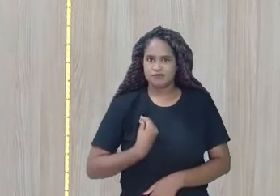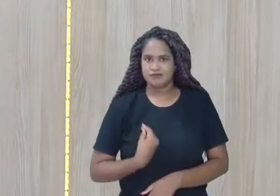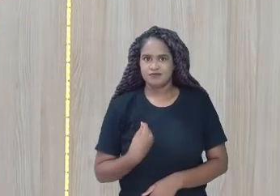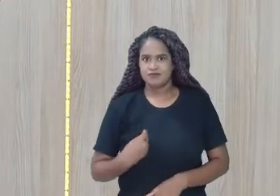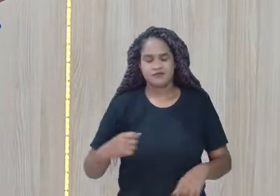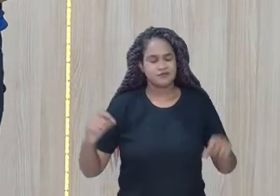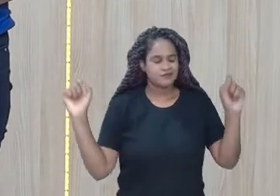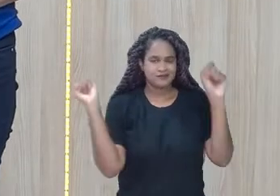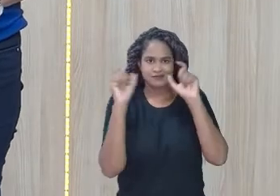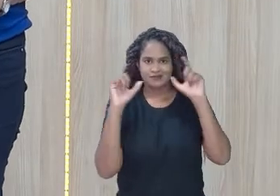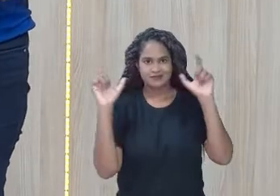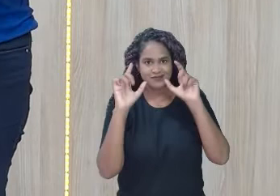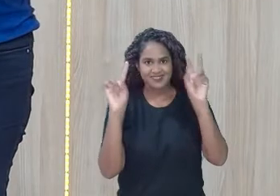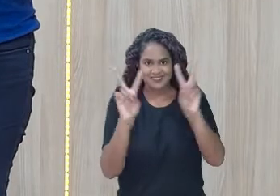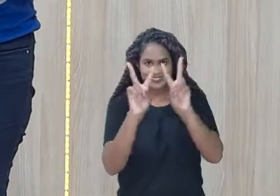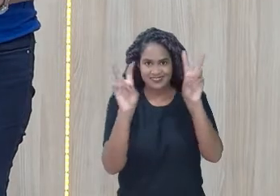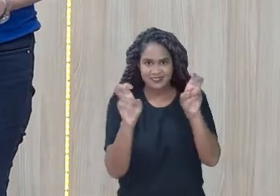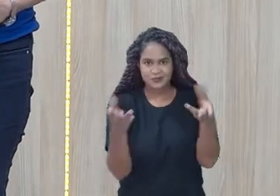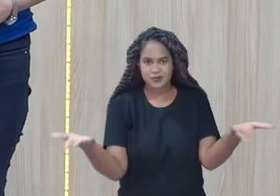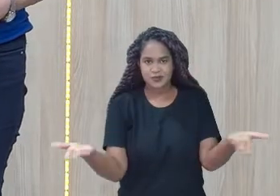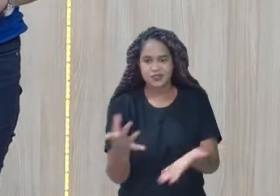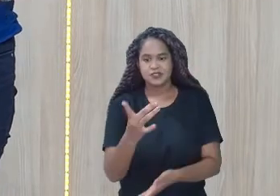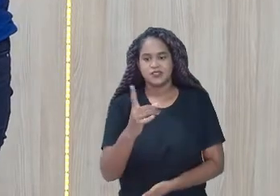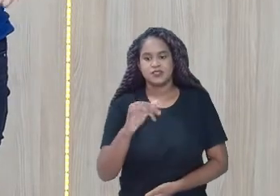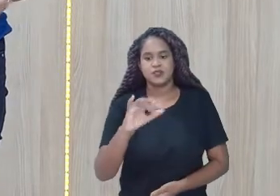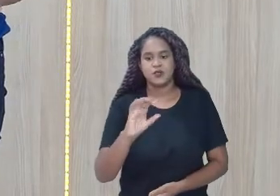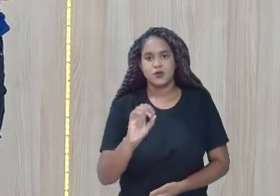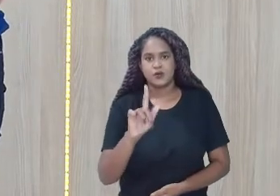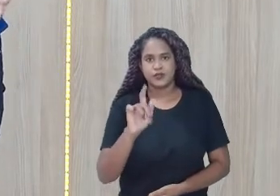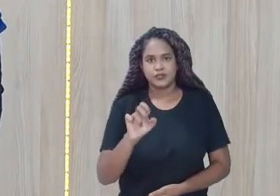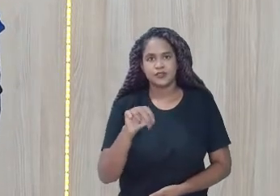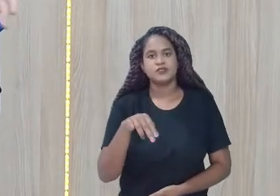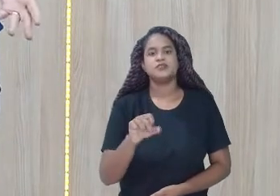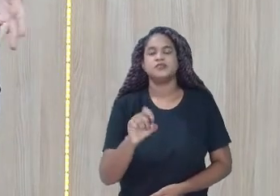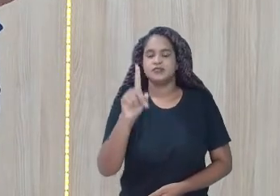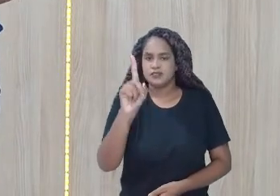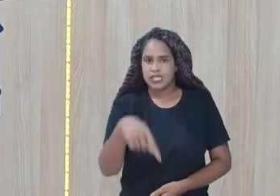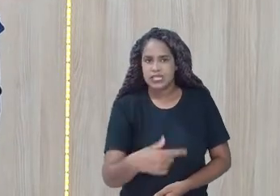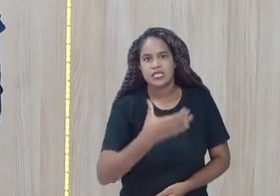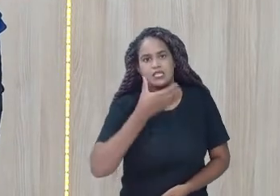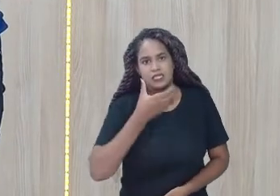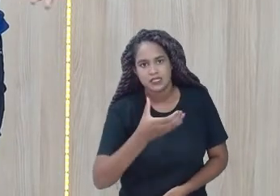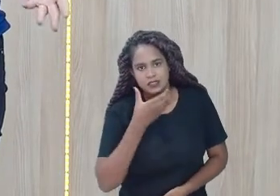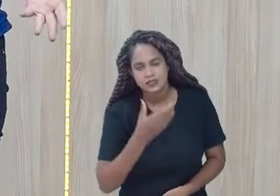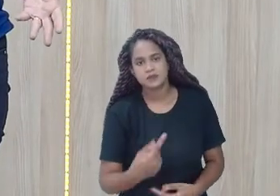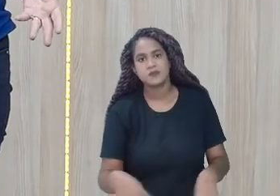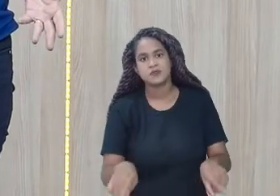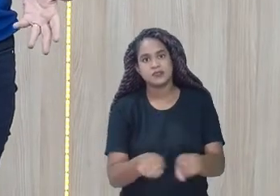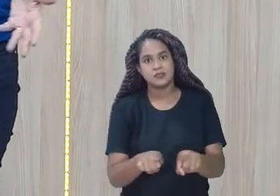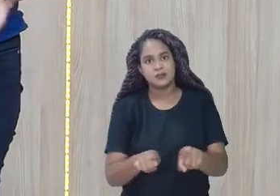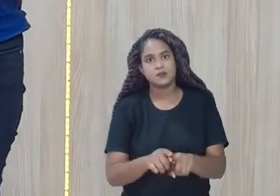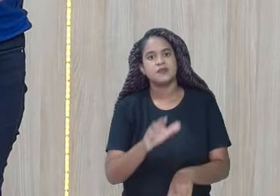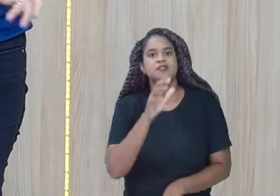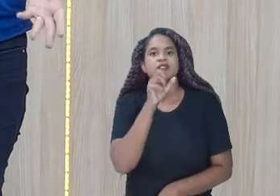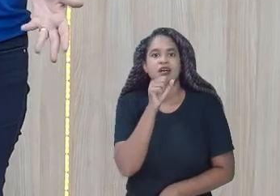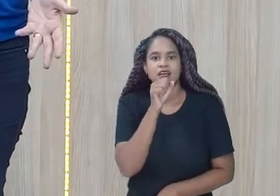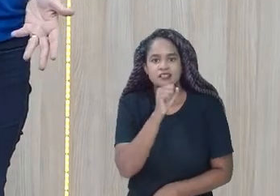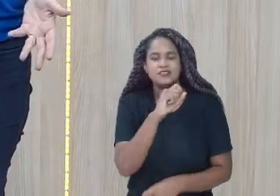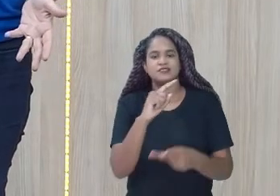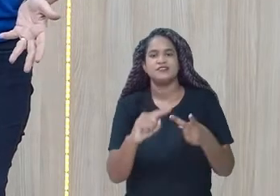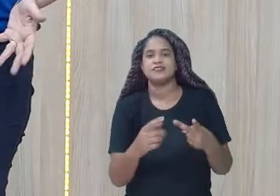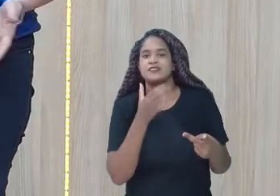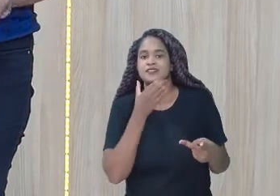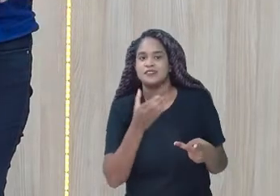aí no nosso tema de hoje. Diógenes, na dúvida, sim, isso, Diógenes, dezembro é o dezembro laranja e o dezembro